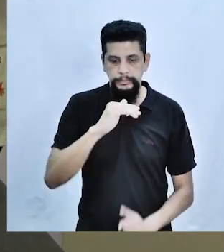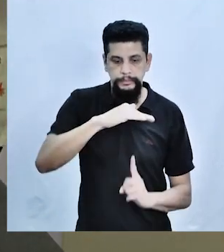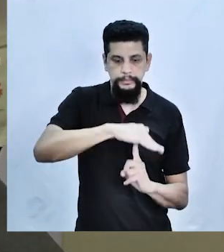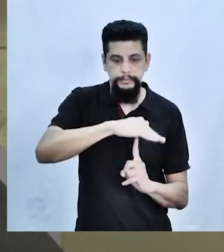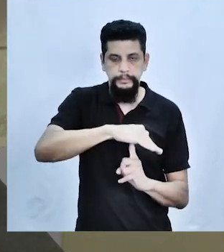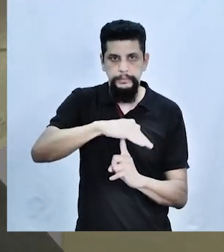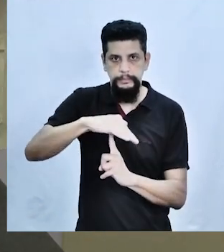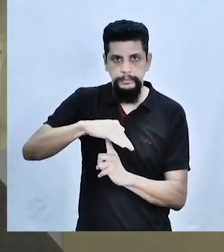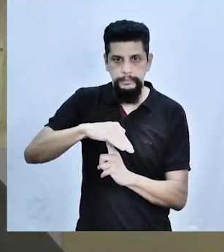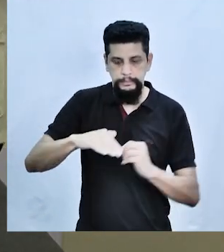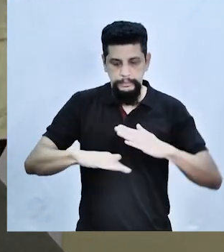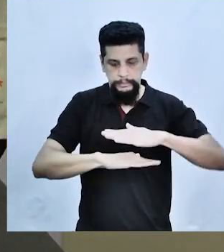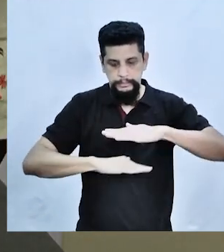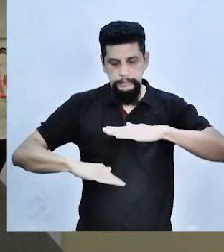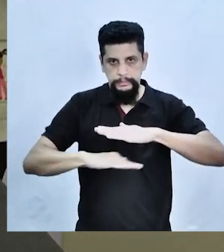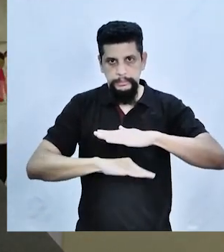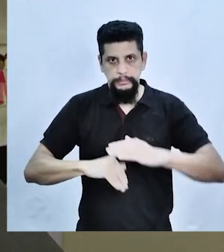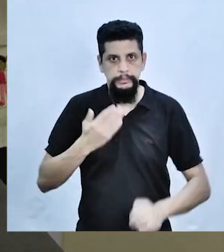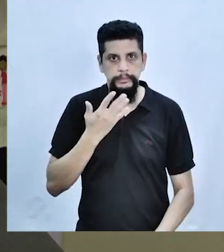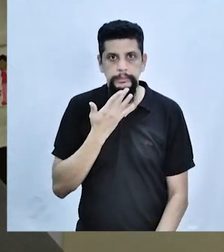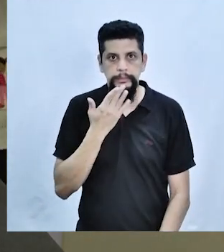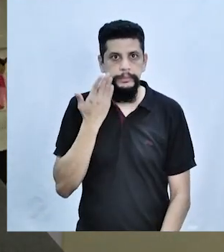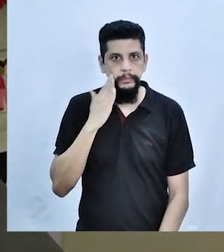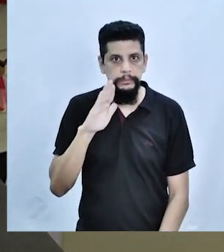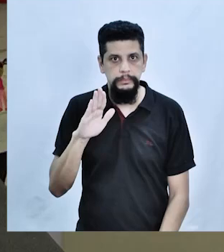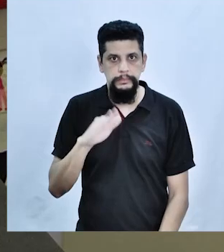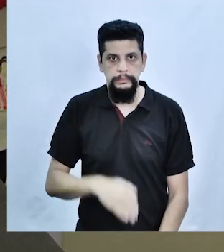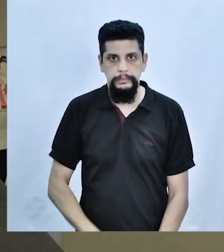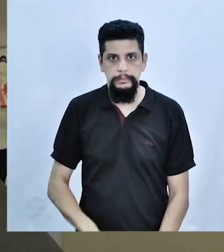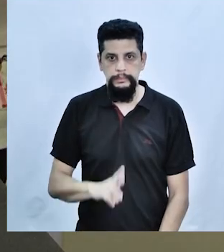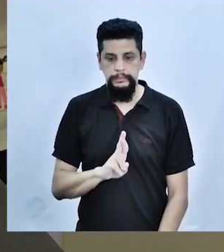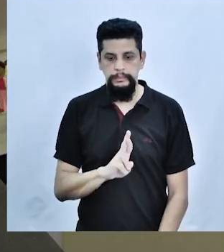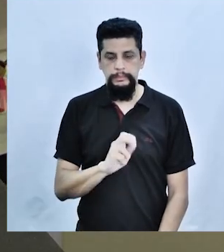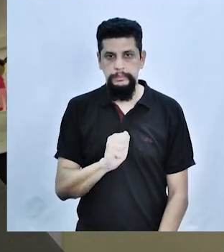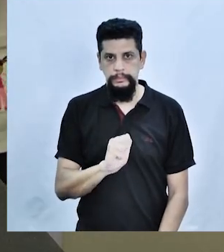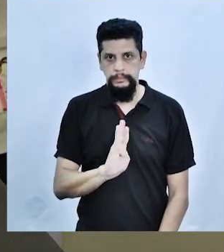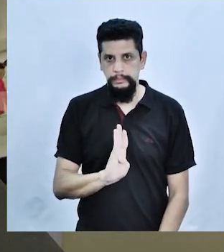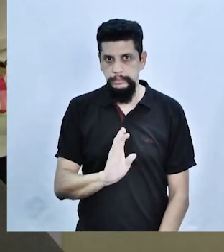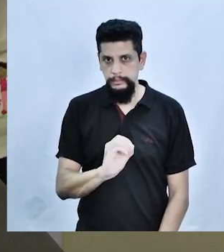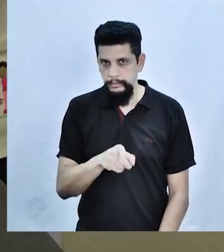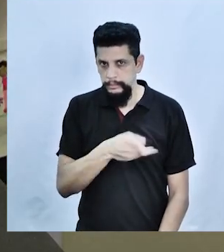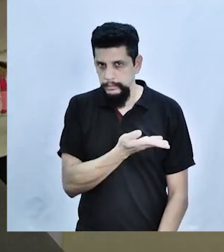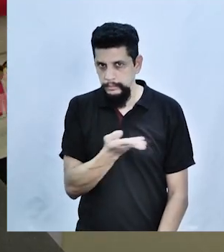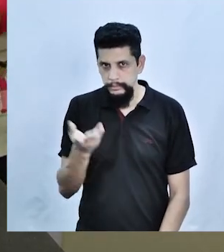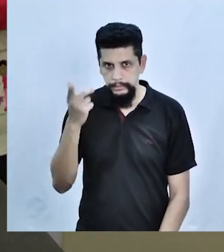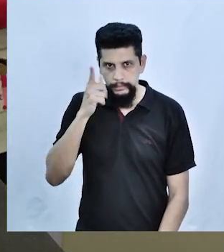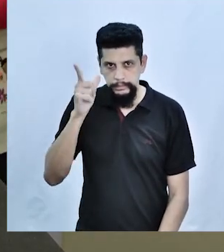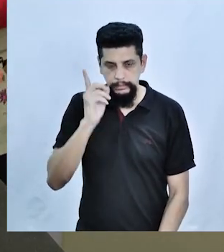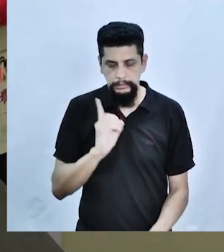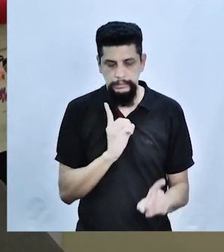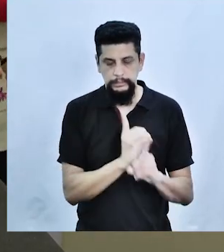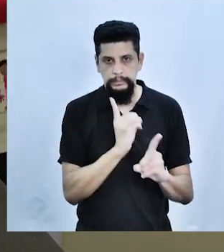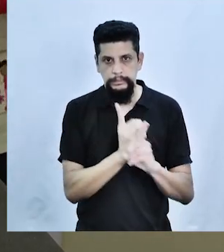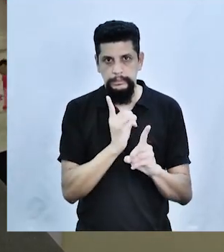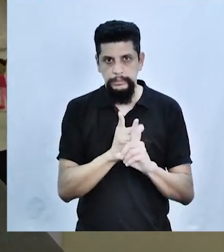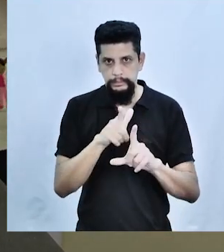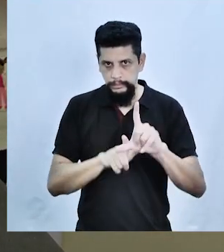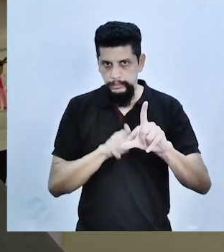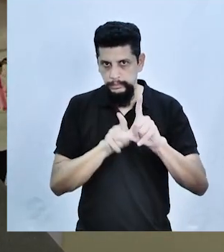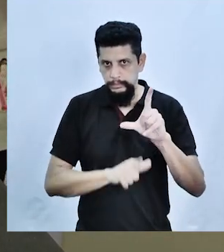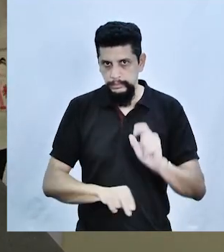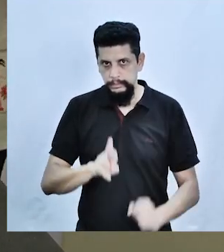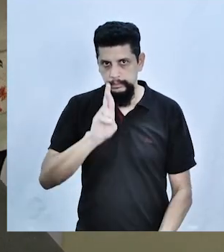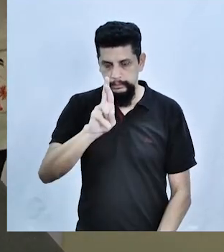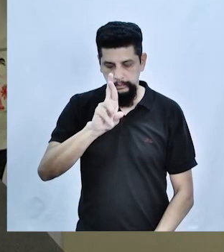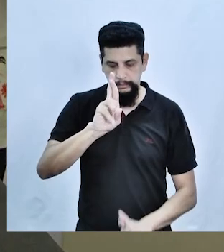tem a palavra Paraná e embaixo, em azul, a palavra rabo. Você consegue encontrar a